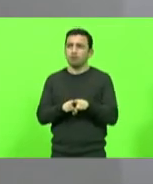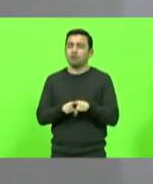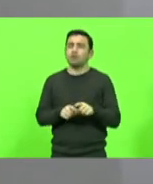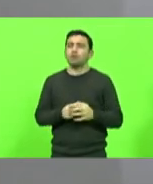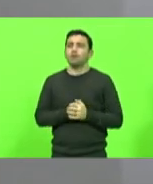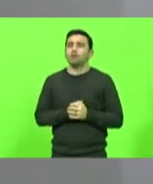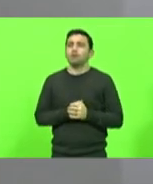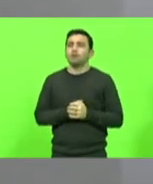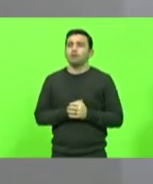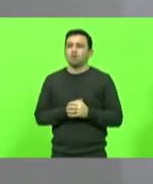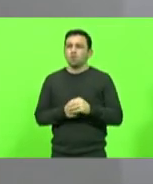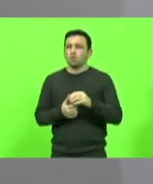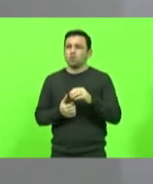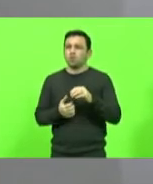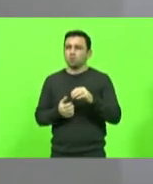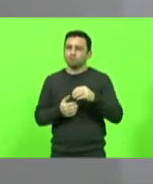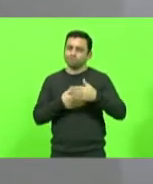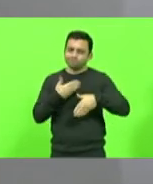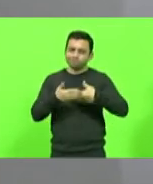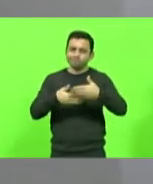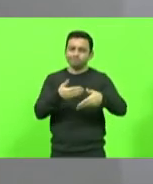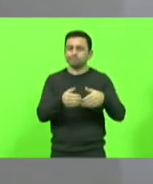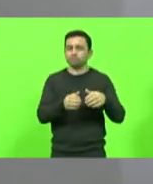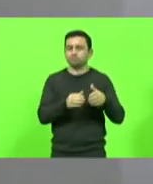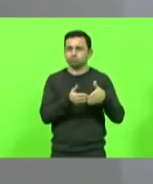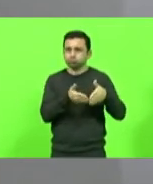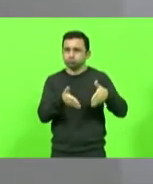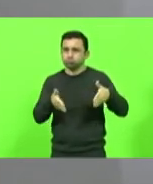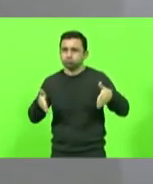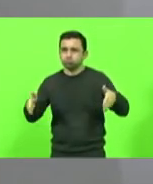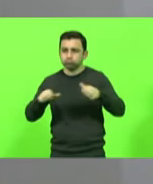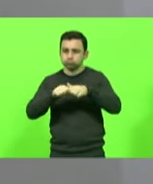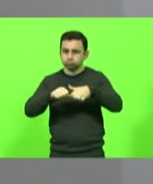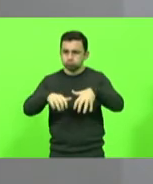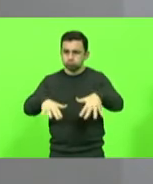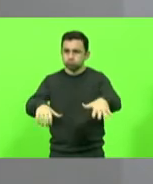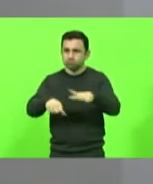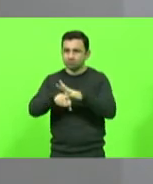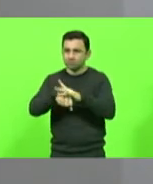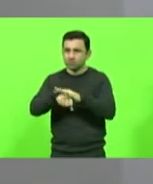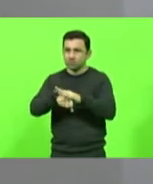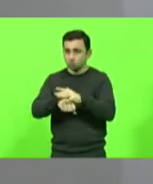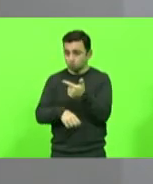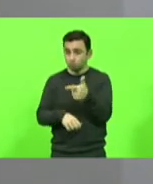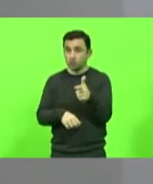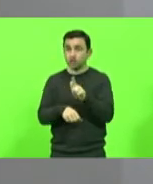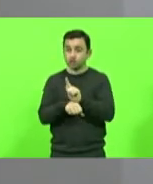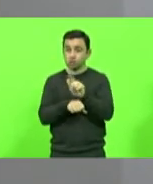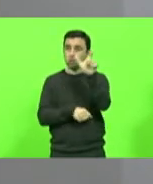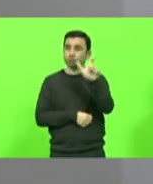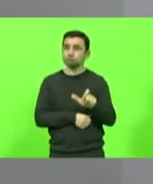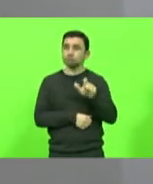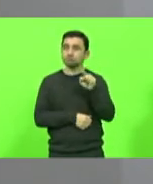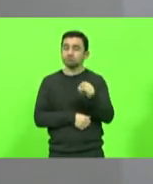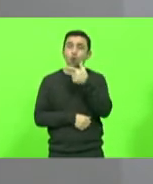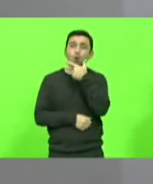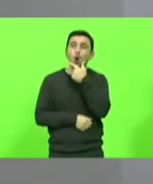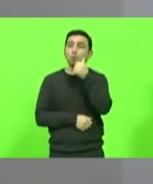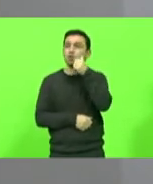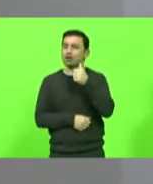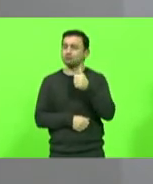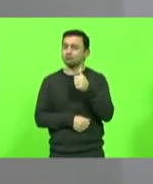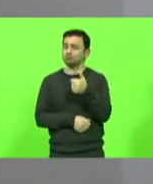Durante o curso da pandemia, ainda ficamos mais de 60 dias sem gestor ou gestora na